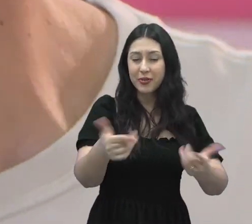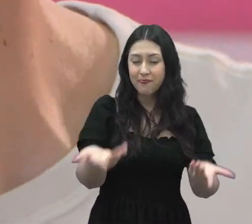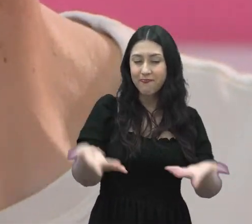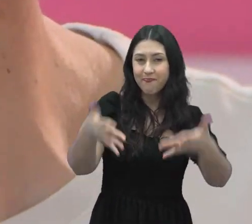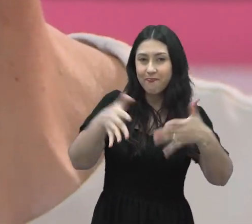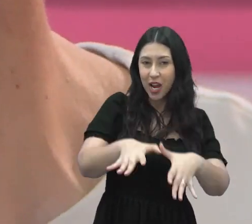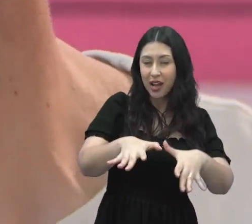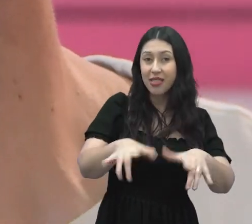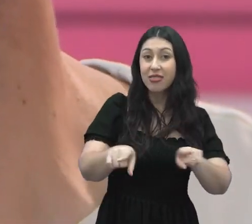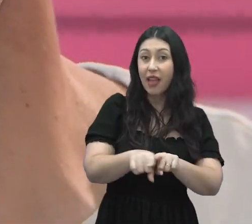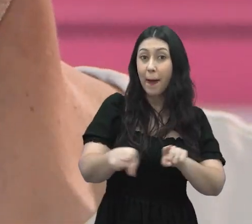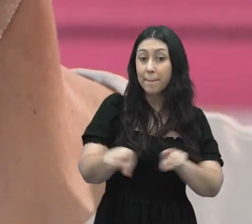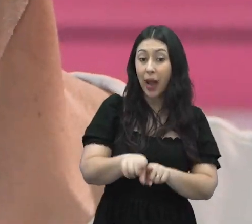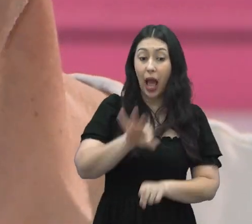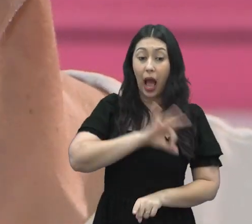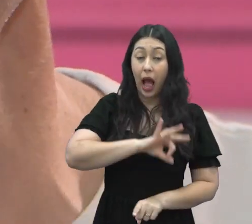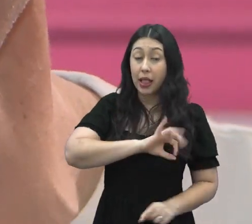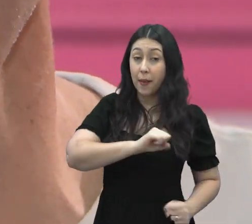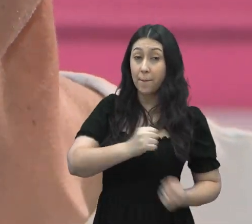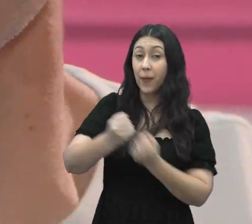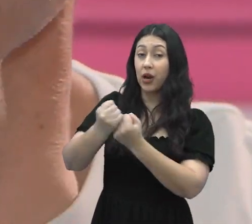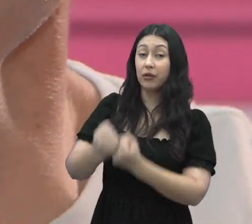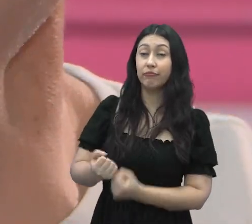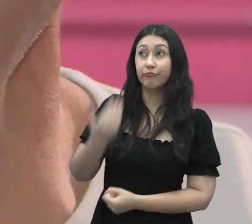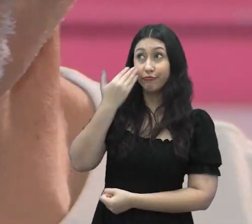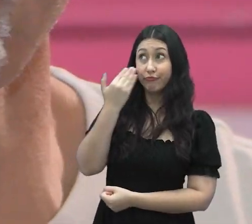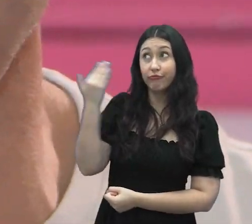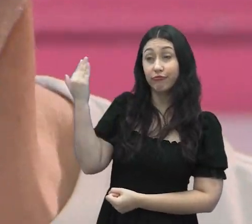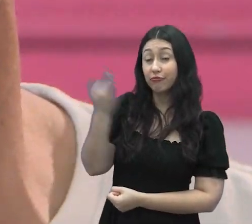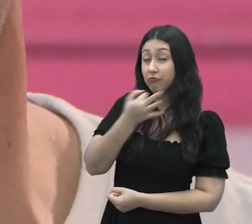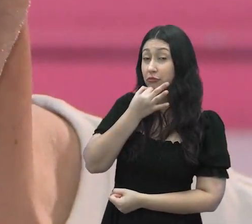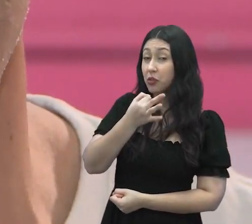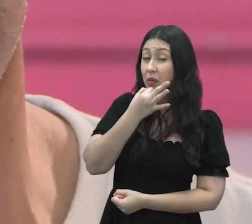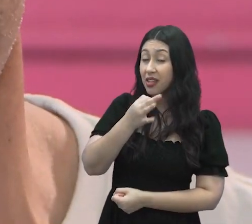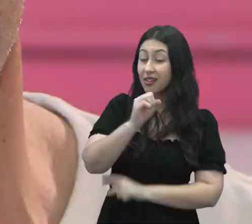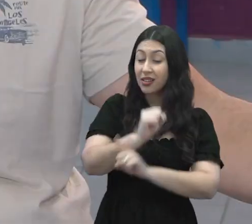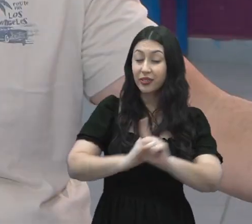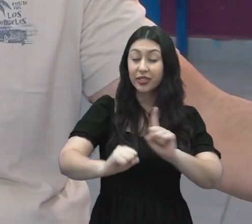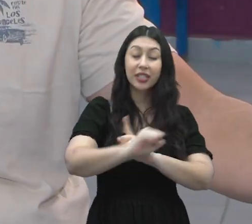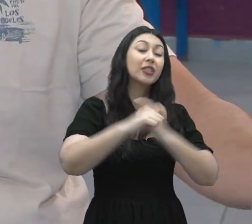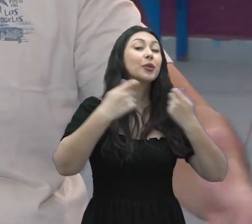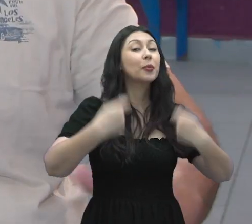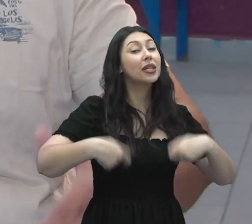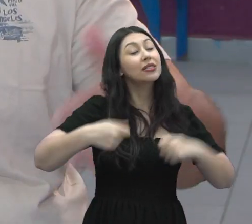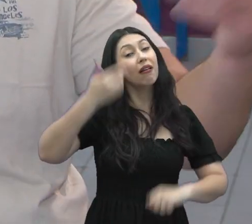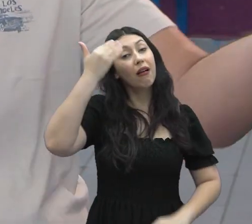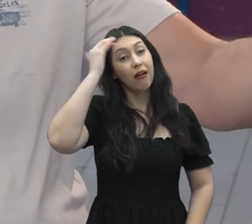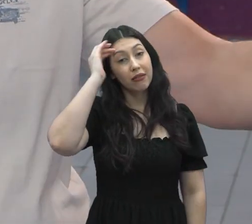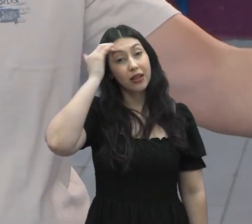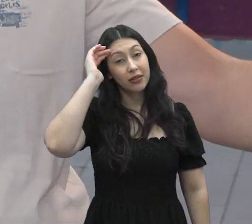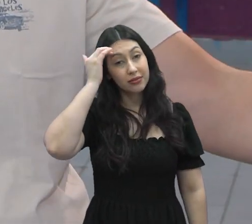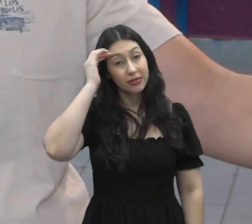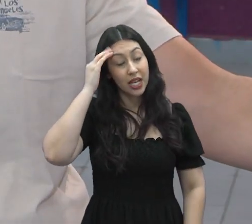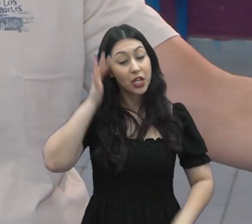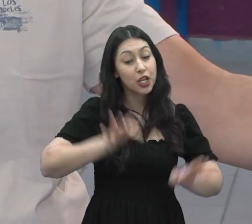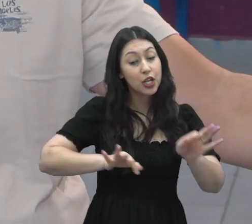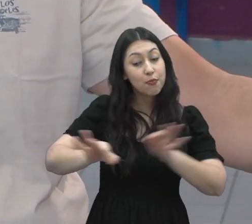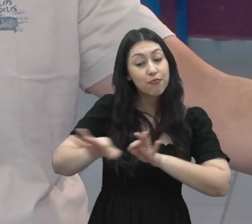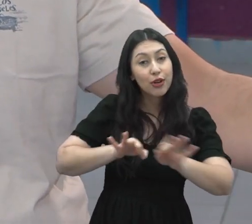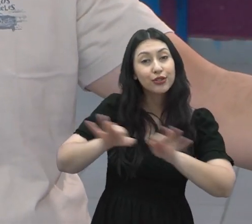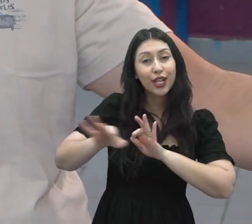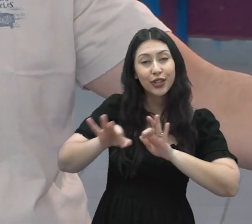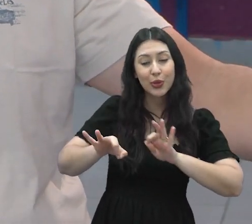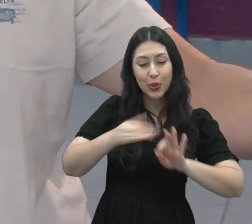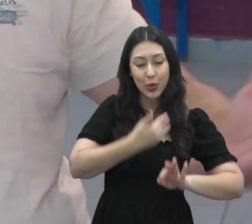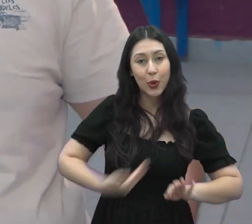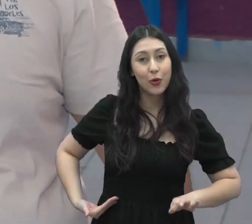públicas de inclusão e transferência de renda, para o sociólogo, é necessário que a sociedade entenda a importância dos